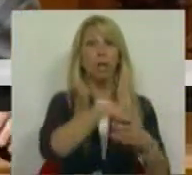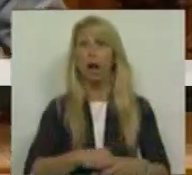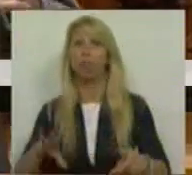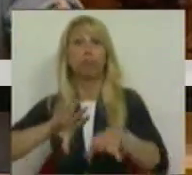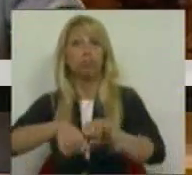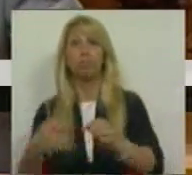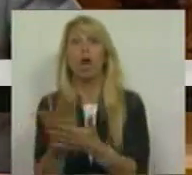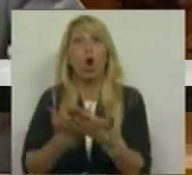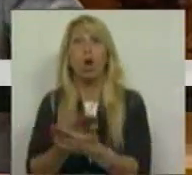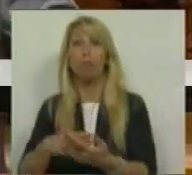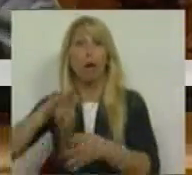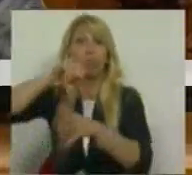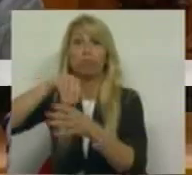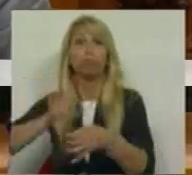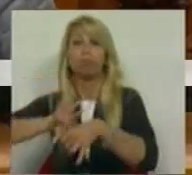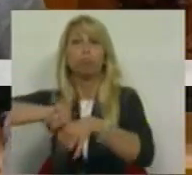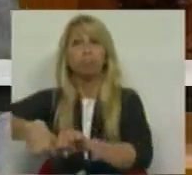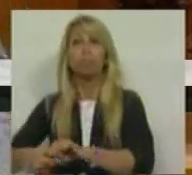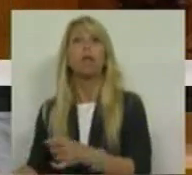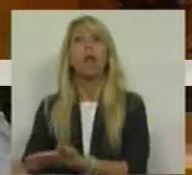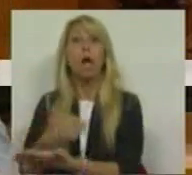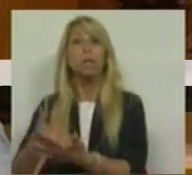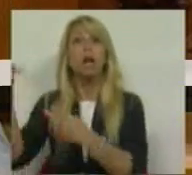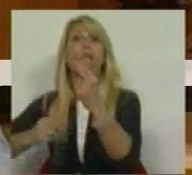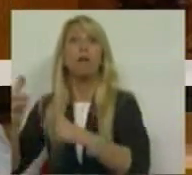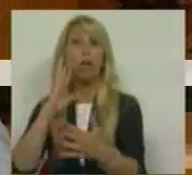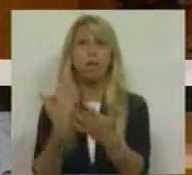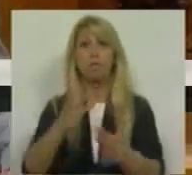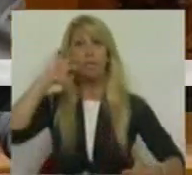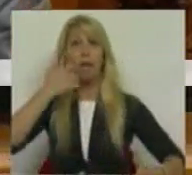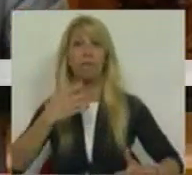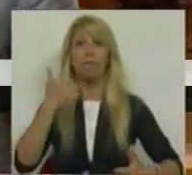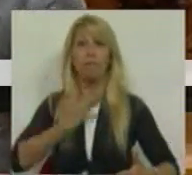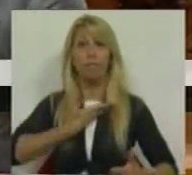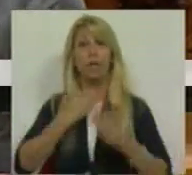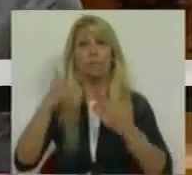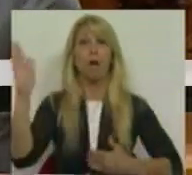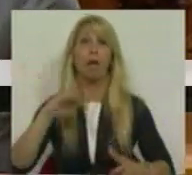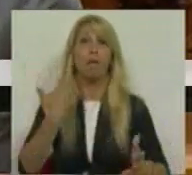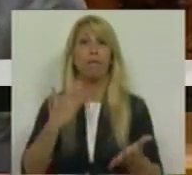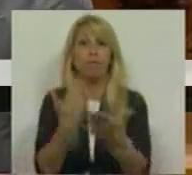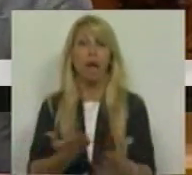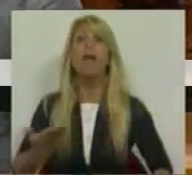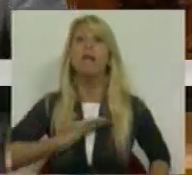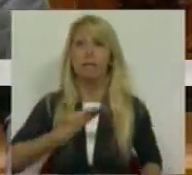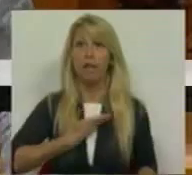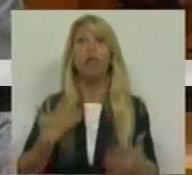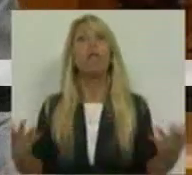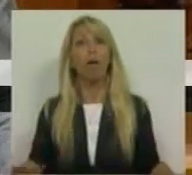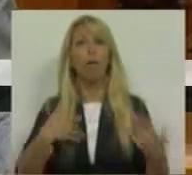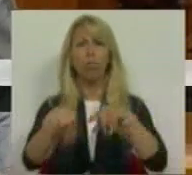receitas fiscais, cria mais déficit, cria mais dívida. Sobre a sustentabilidade da dívida ou sobre a política da austeridade que a